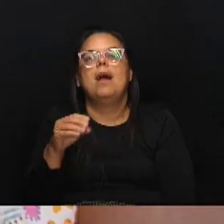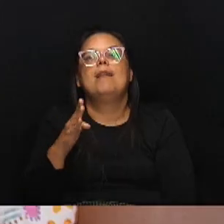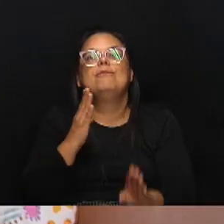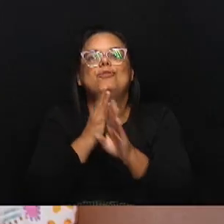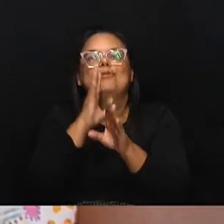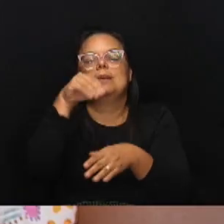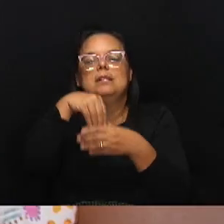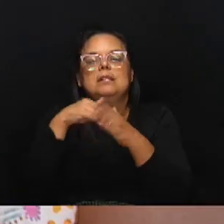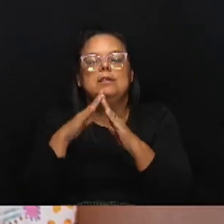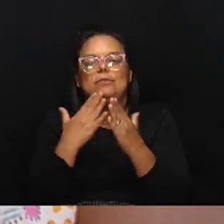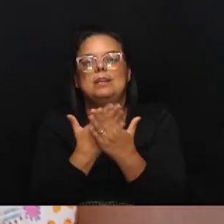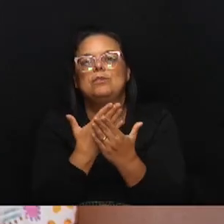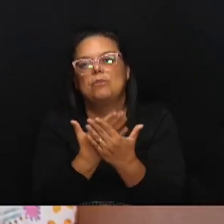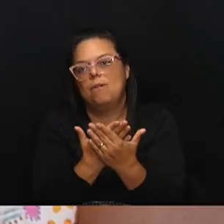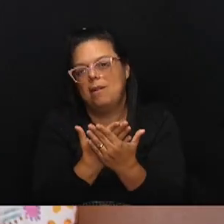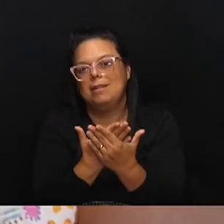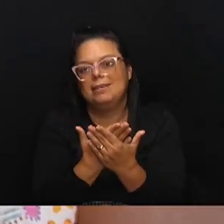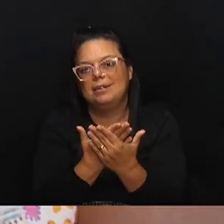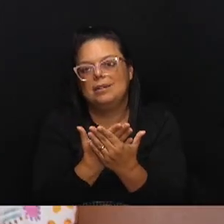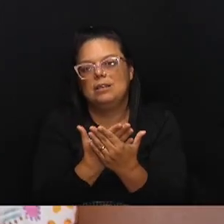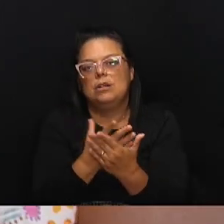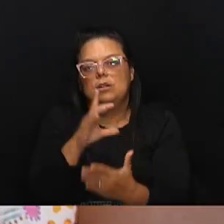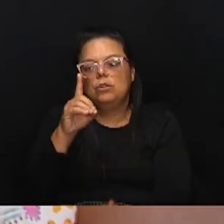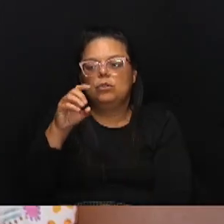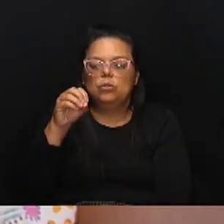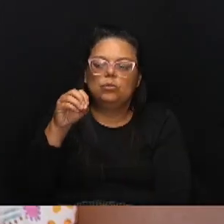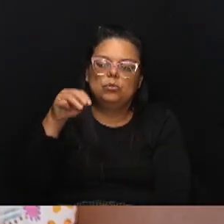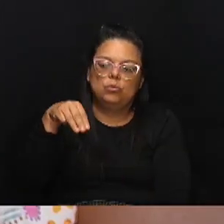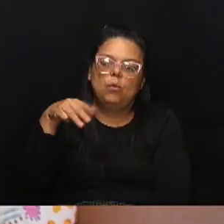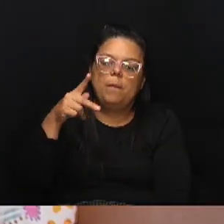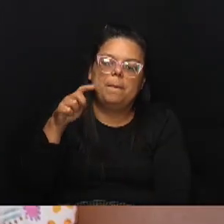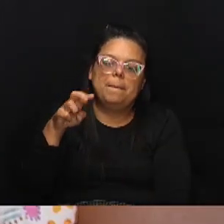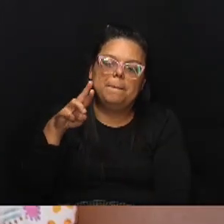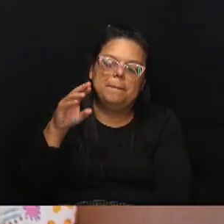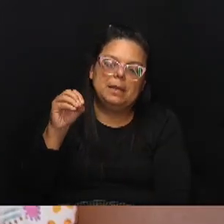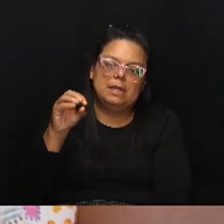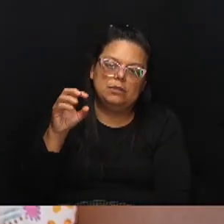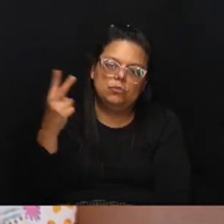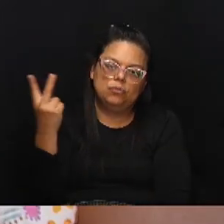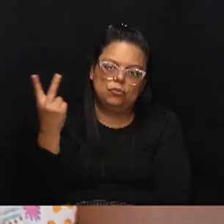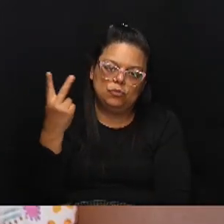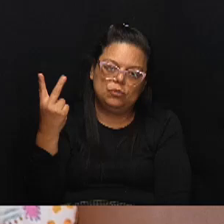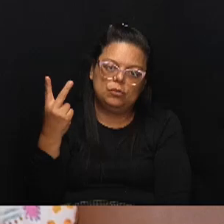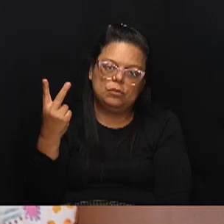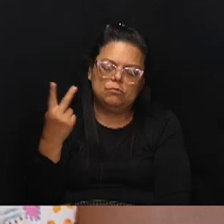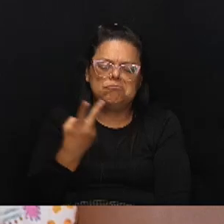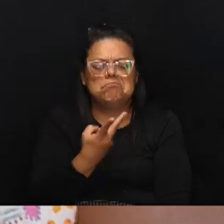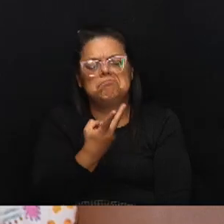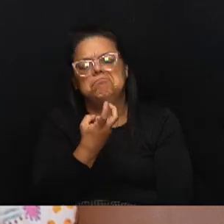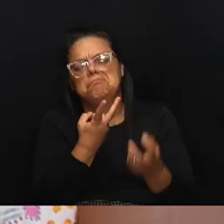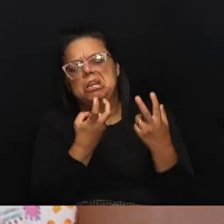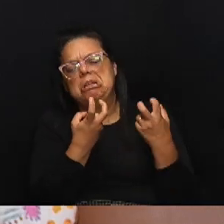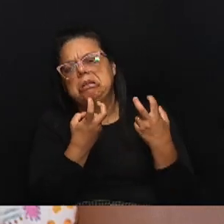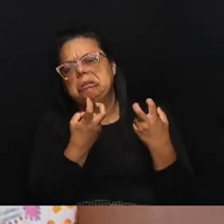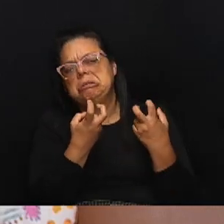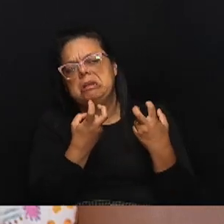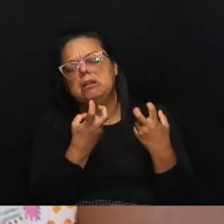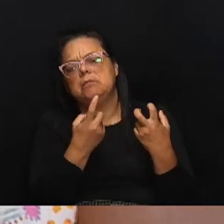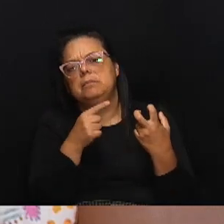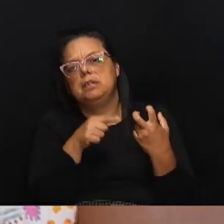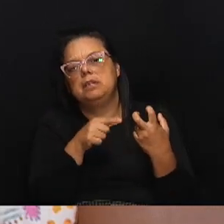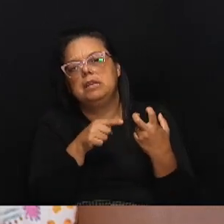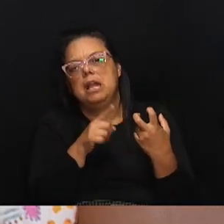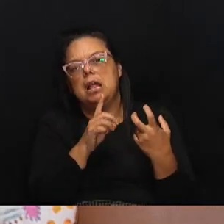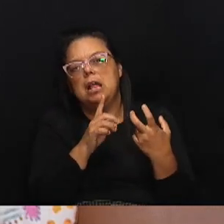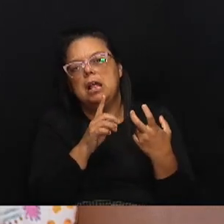era aluna do colégio. Dom Pedro II vai lá e escuta, né? Porque ela tinha execução